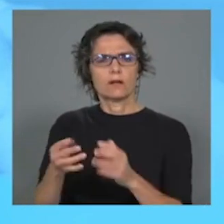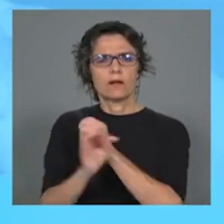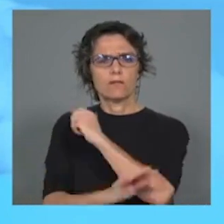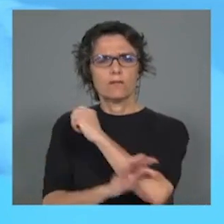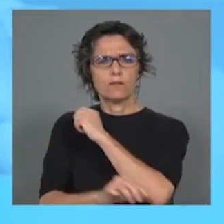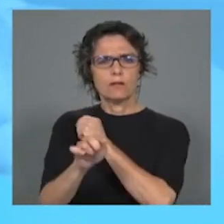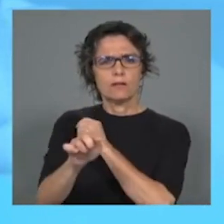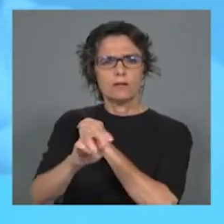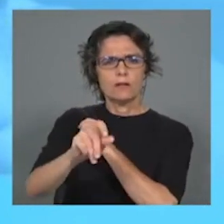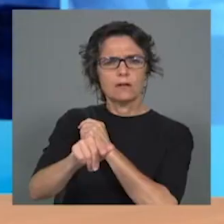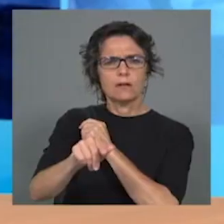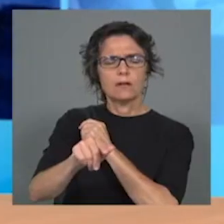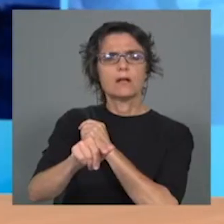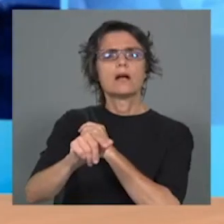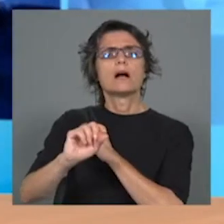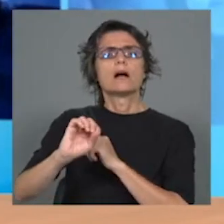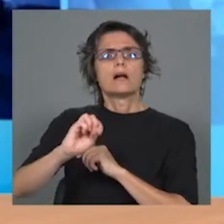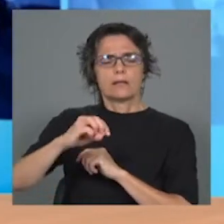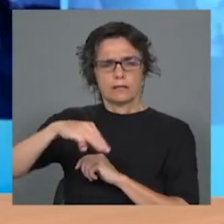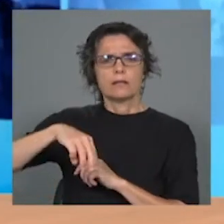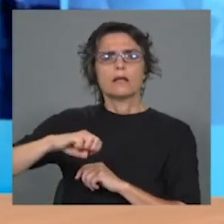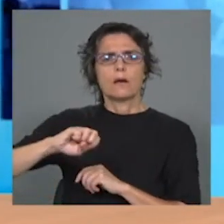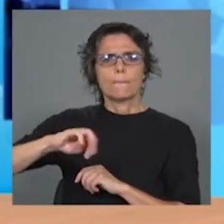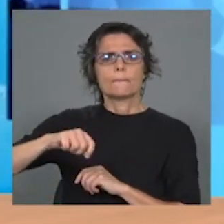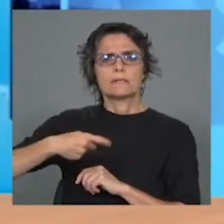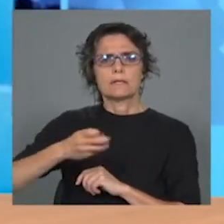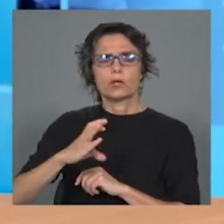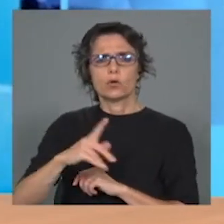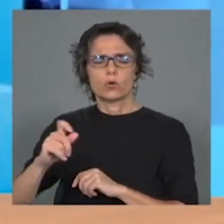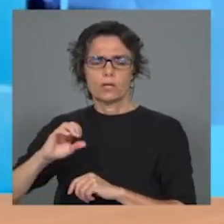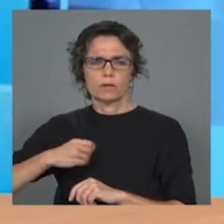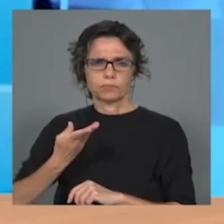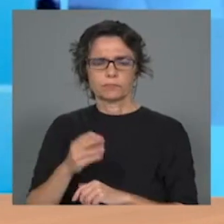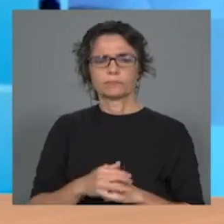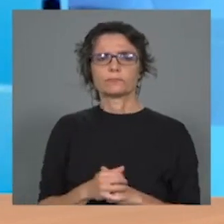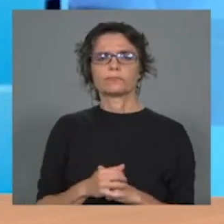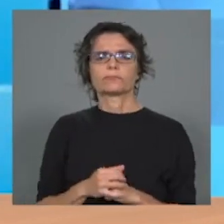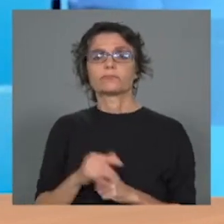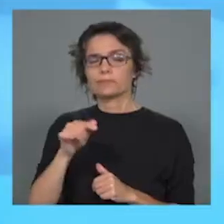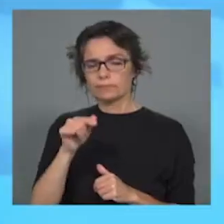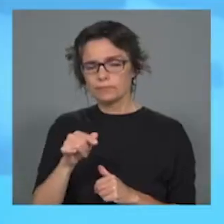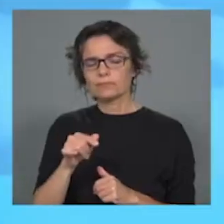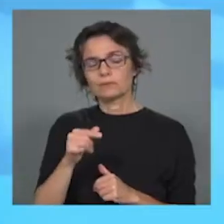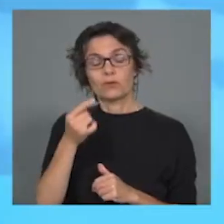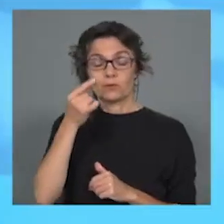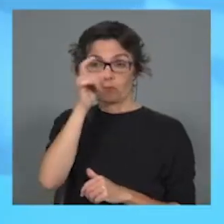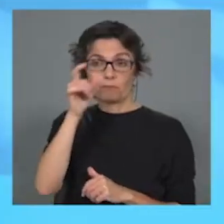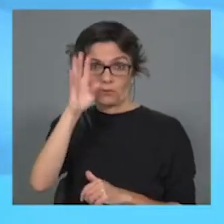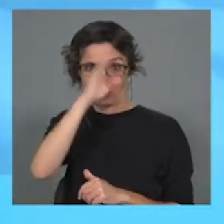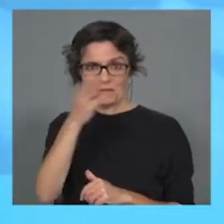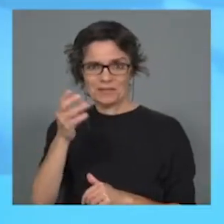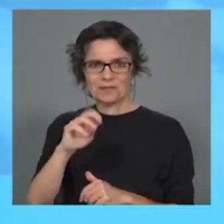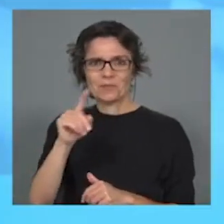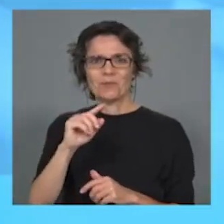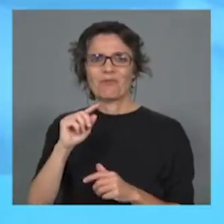Freguesia, da Misericórdia. Fica no final da calçada do Combro. Muito bem, desde já as pessoas ficam a saber onde é que vai